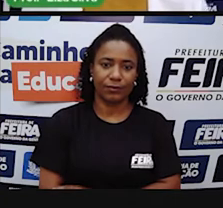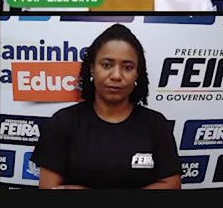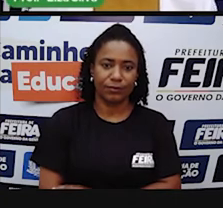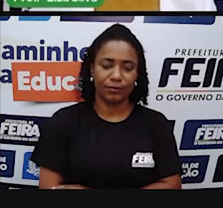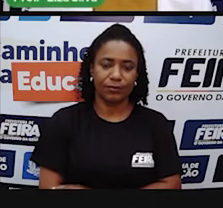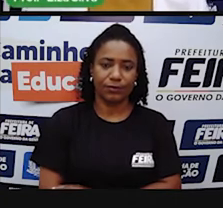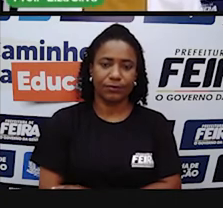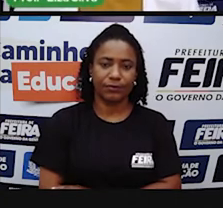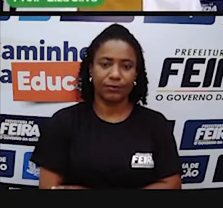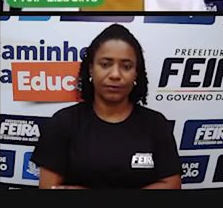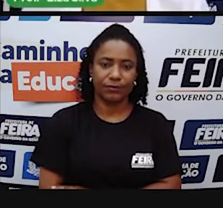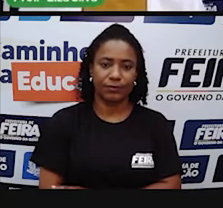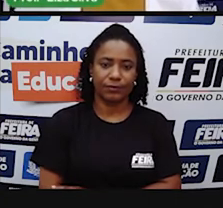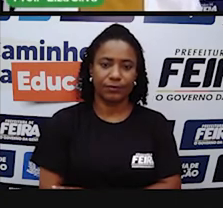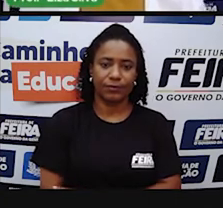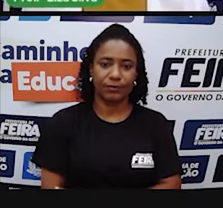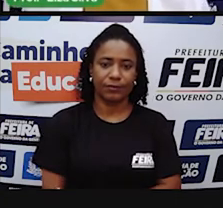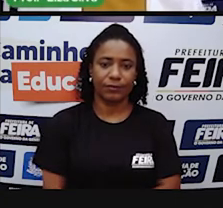Tchau